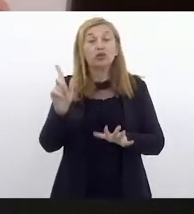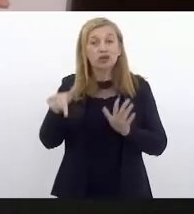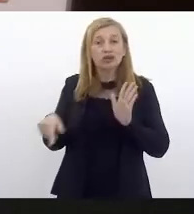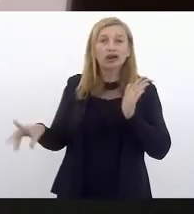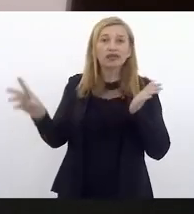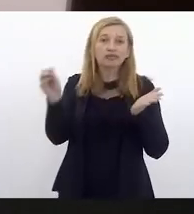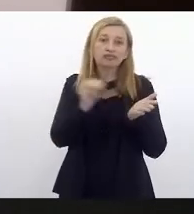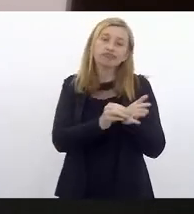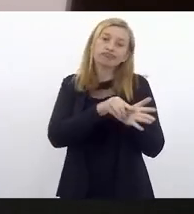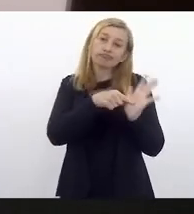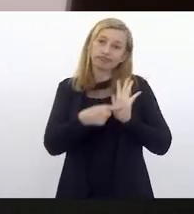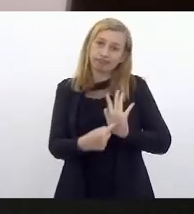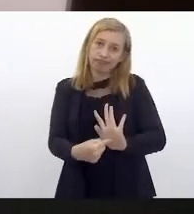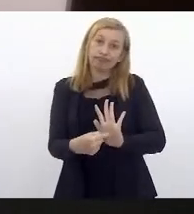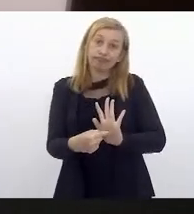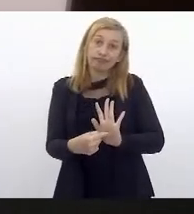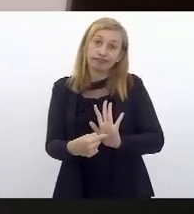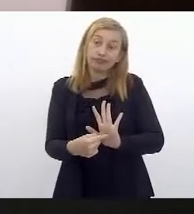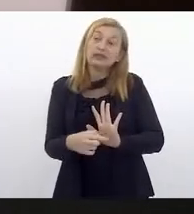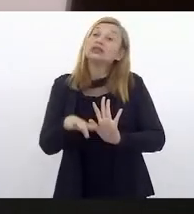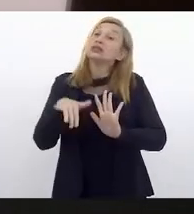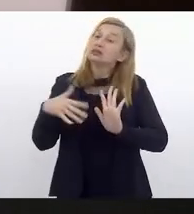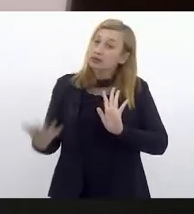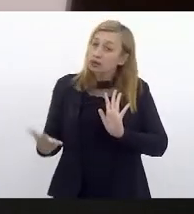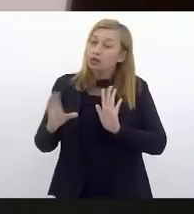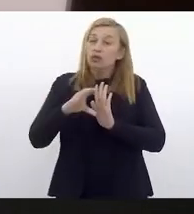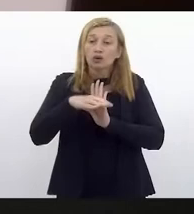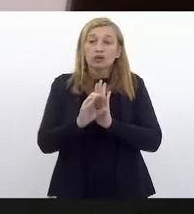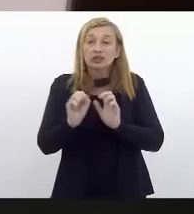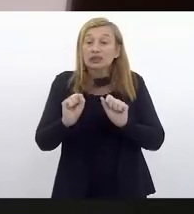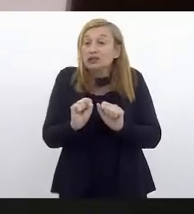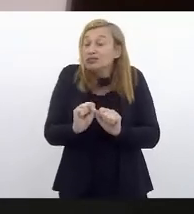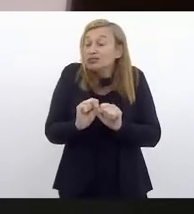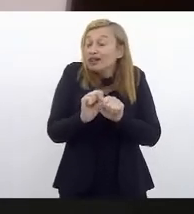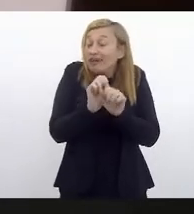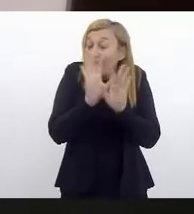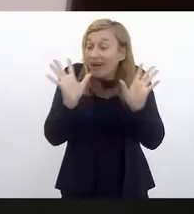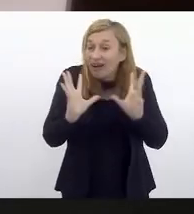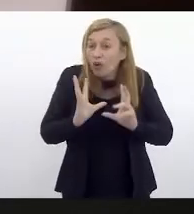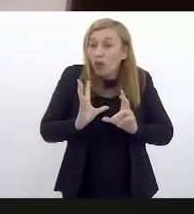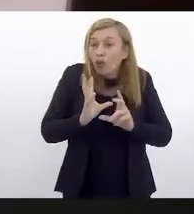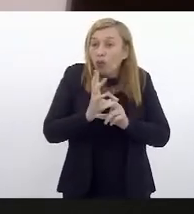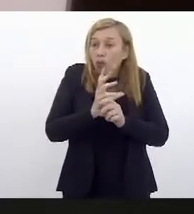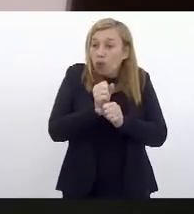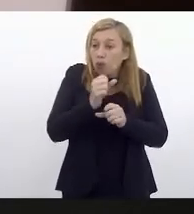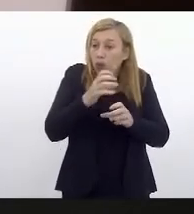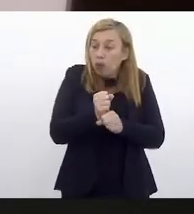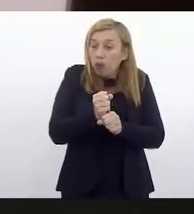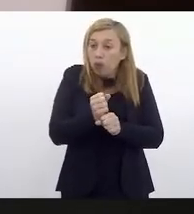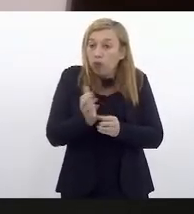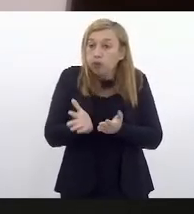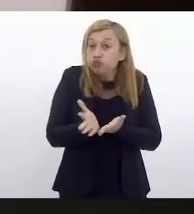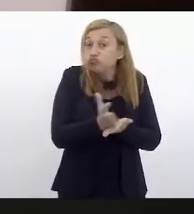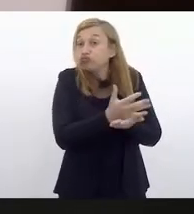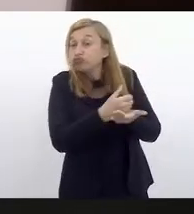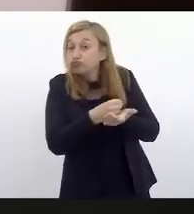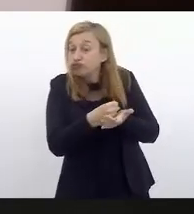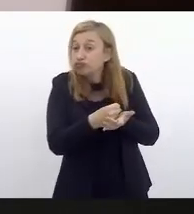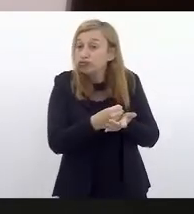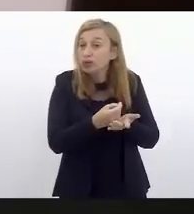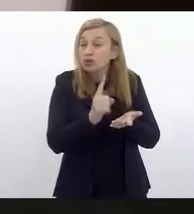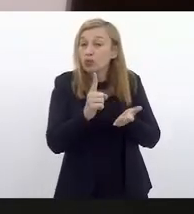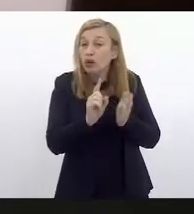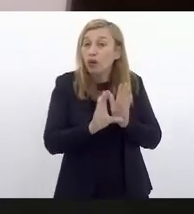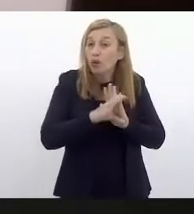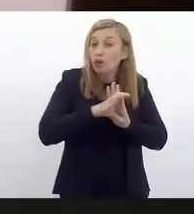escrito. Então, o conceito clássico, contábil, de excesso de arrecadação, não é o